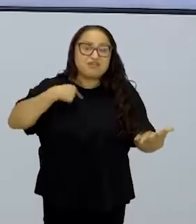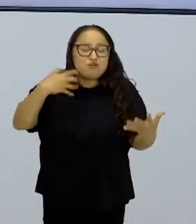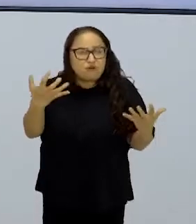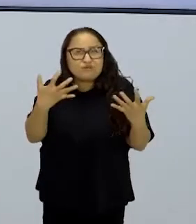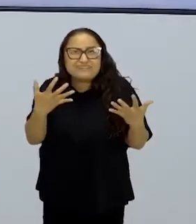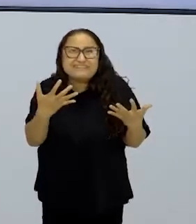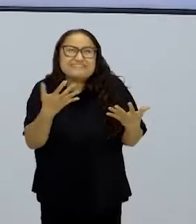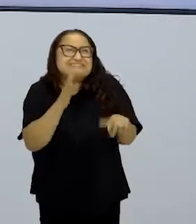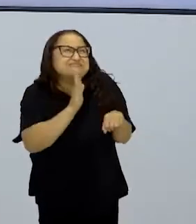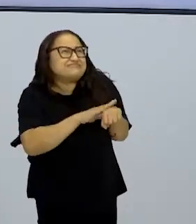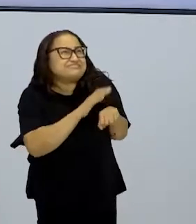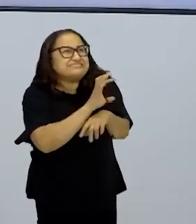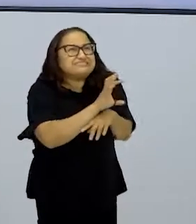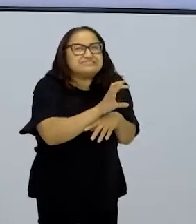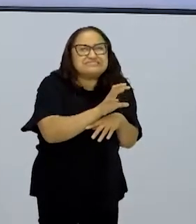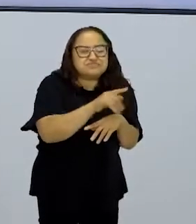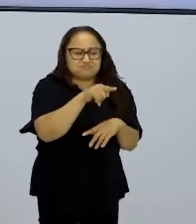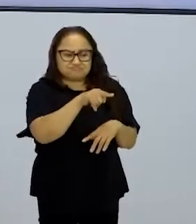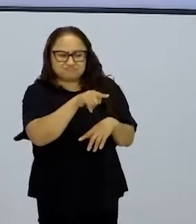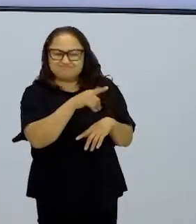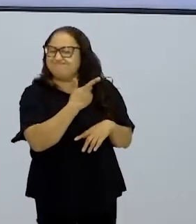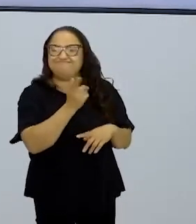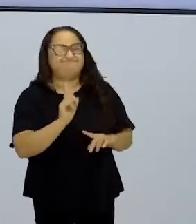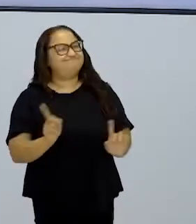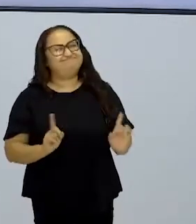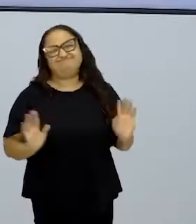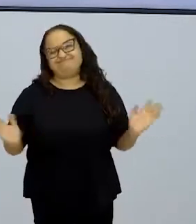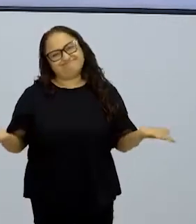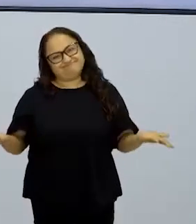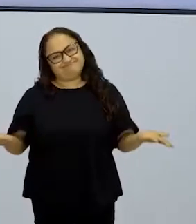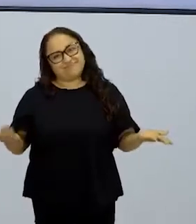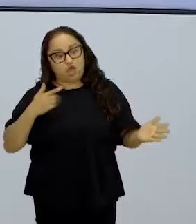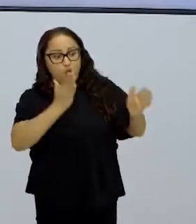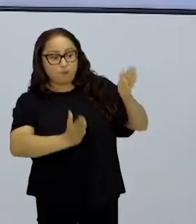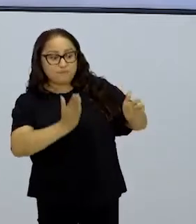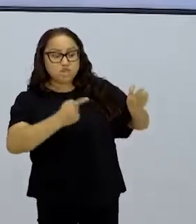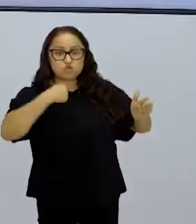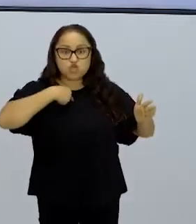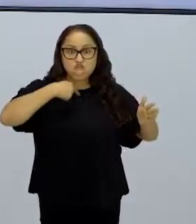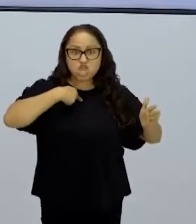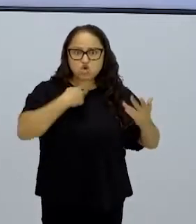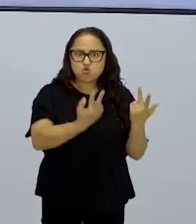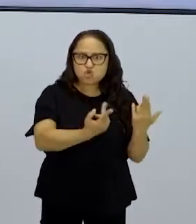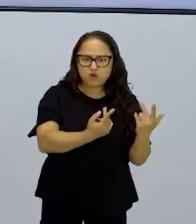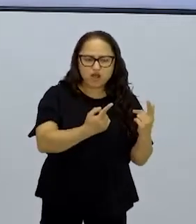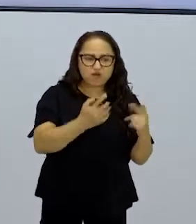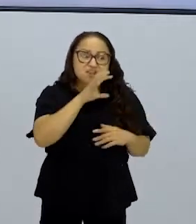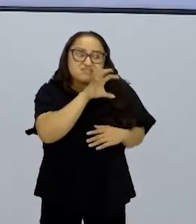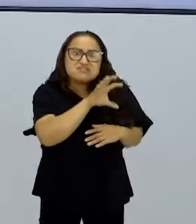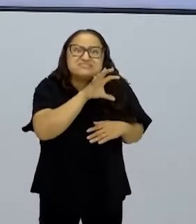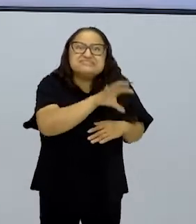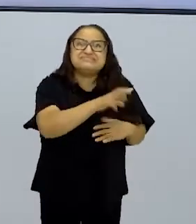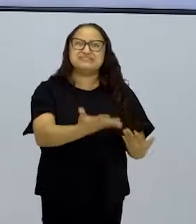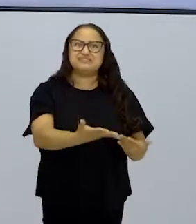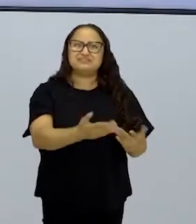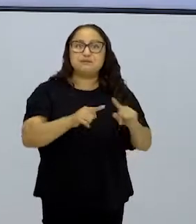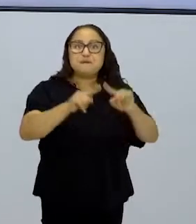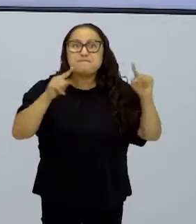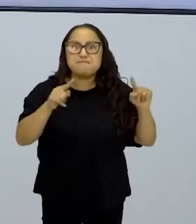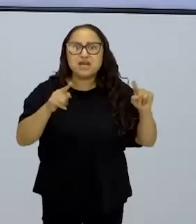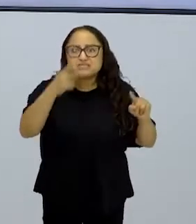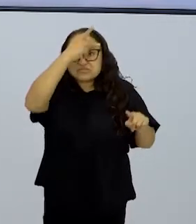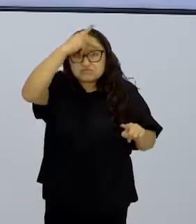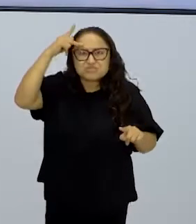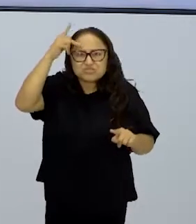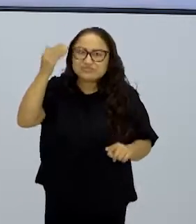tal coisa. Não, isso aí não dá. Tô te falando, na minha época eu fiz isso e era desse jeito. E muitas vezes as pessoas